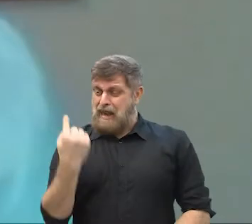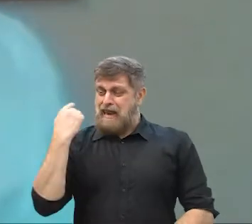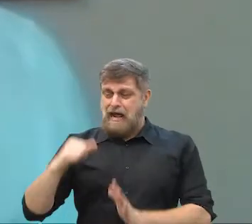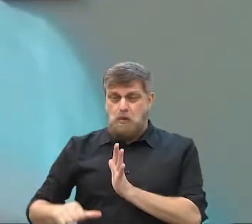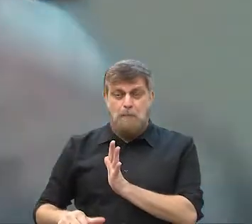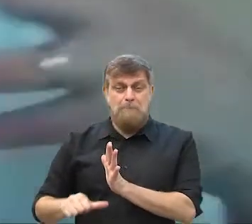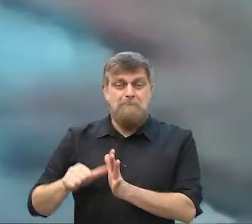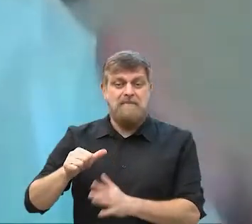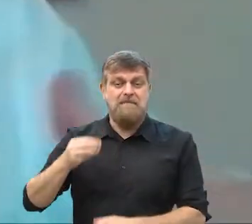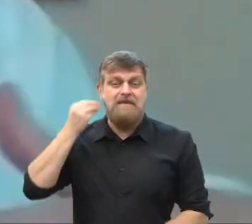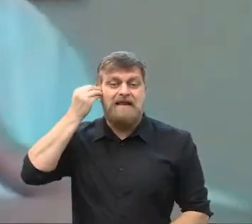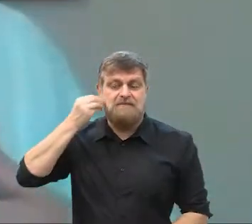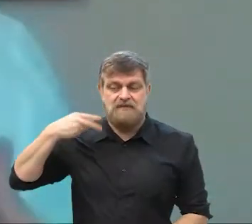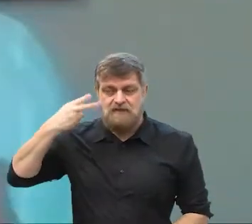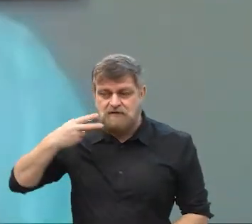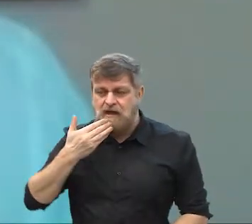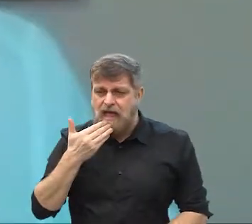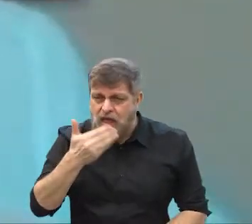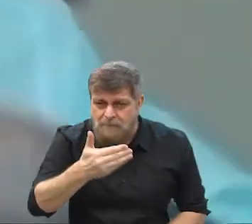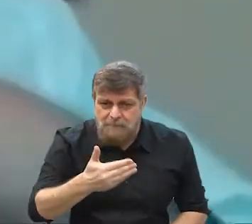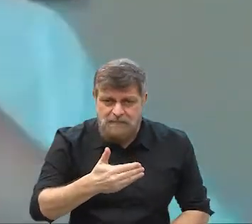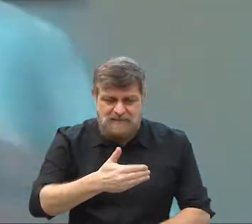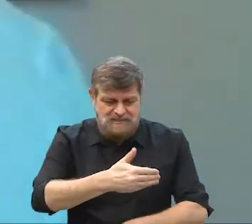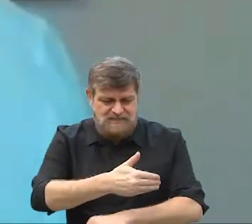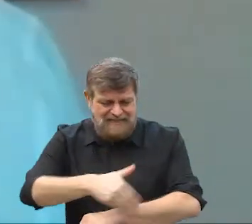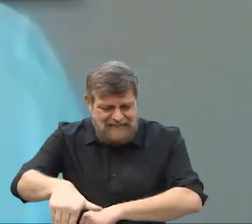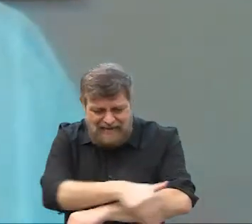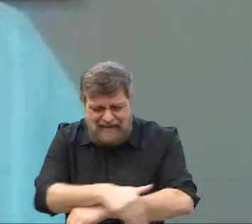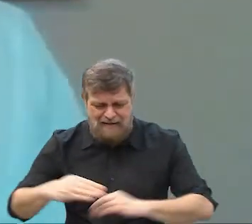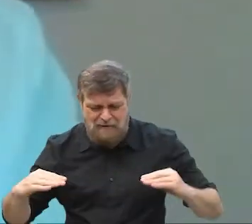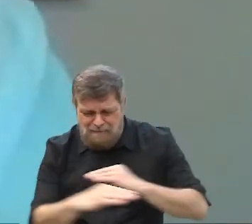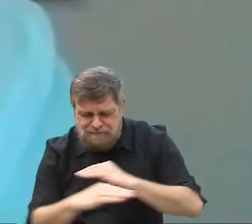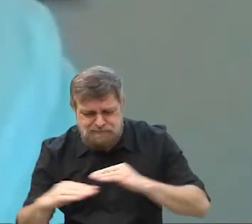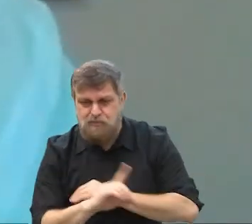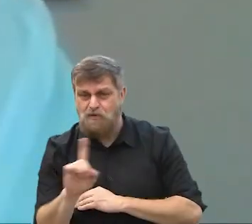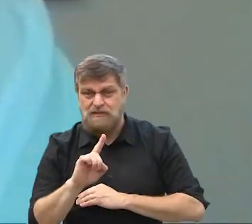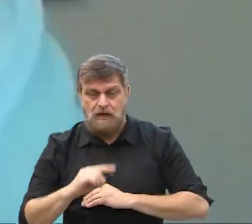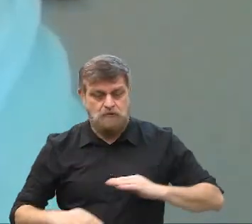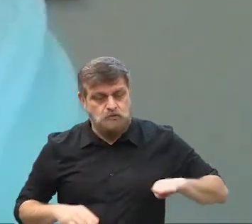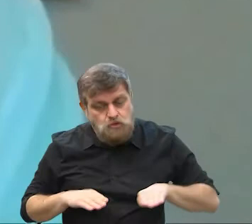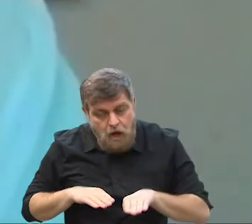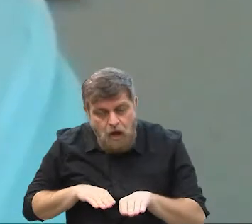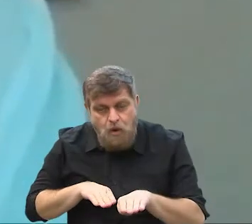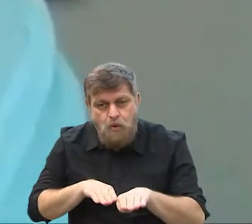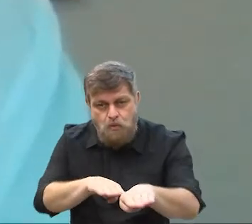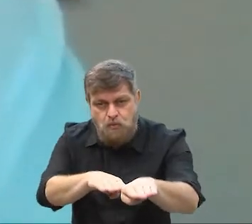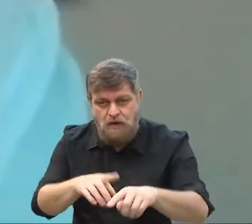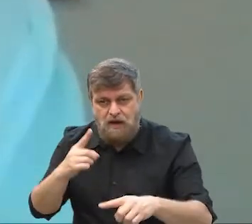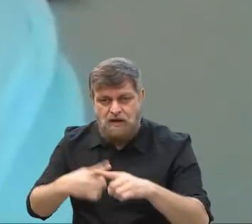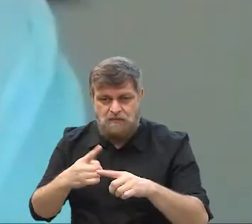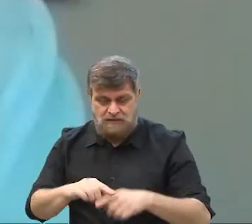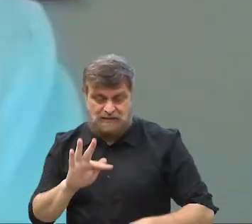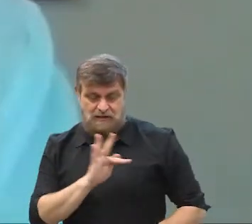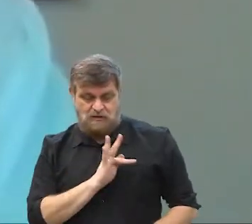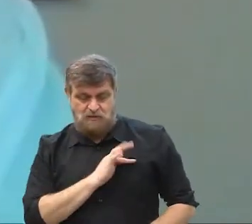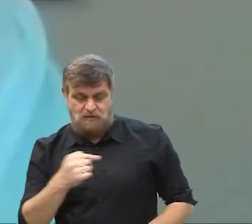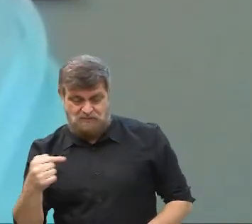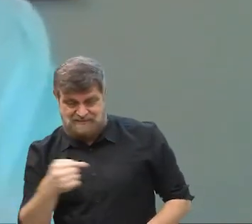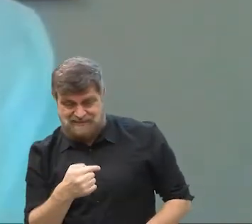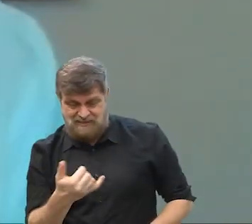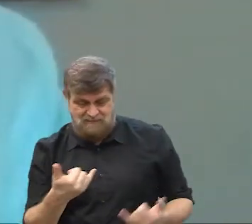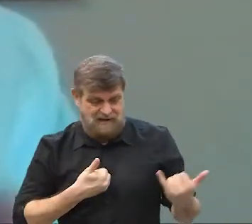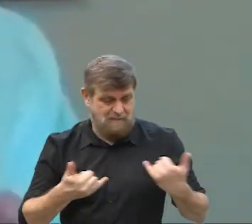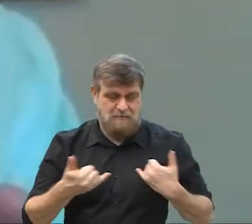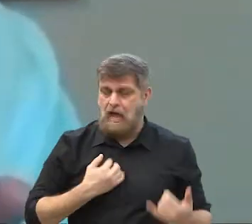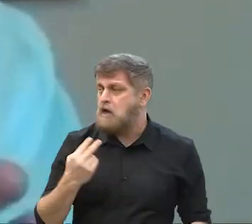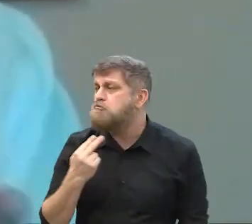mandato, a gente solicitava uma mudança e era impossível, porque segundo os técnicos, isso eu acho que é importante a